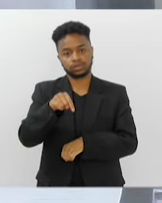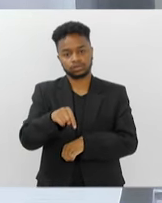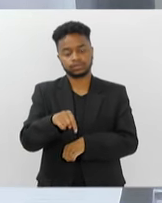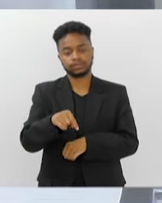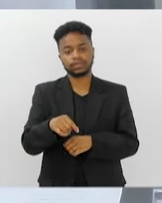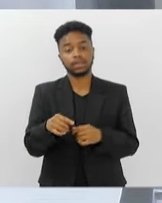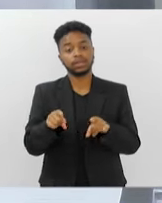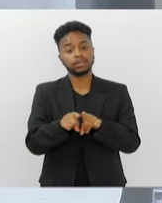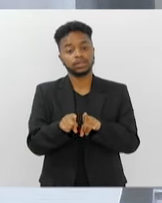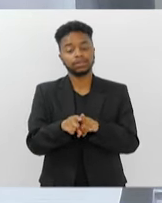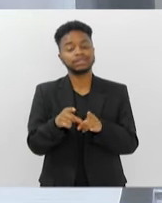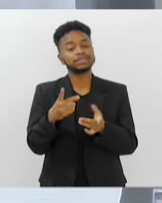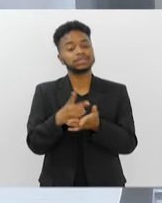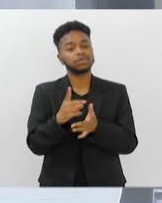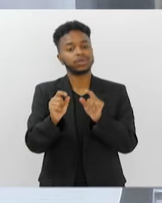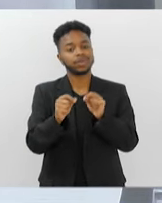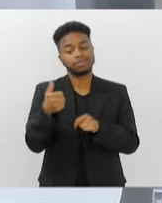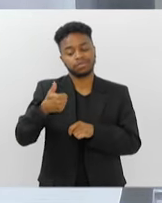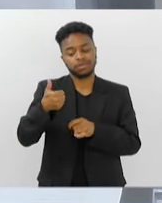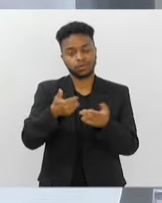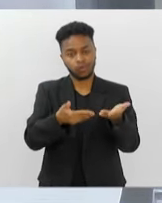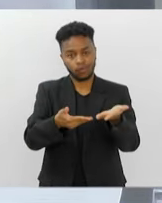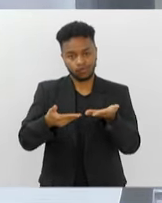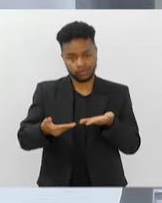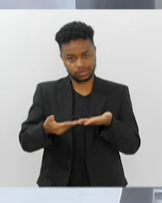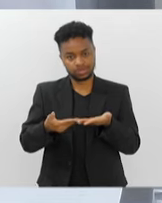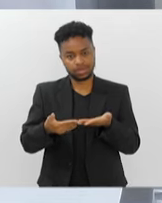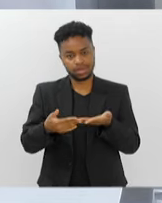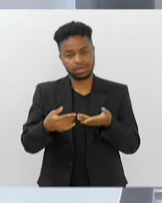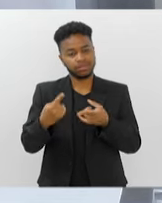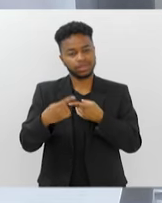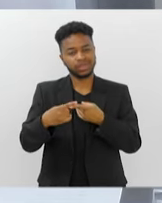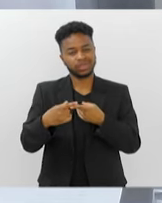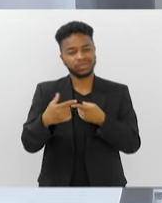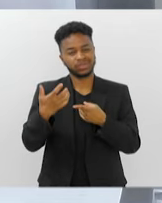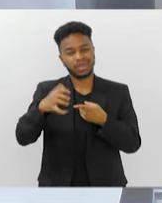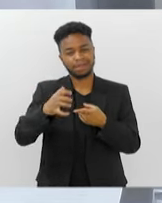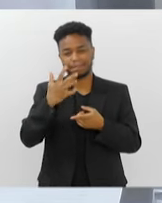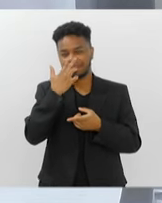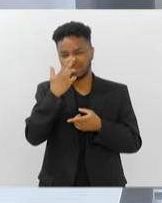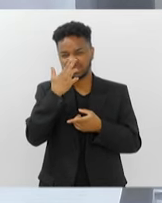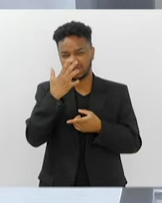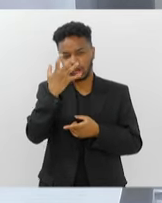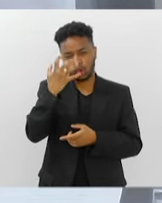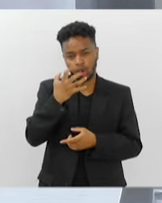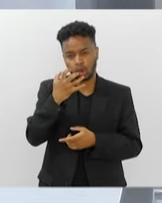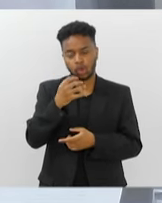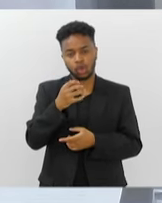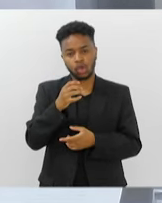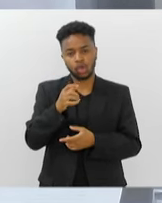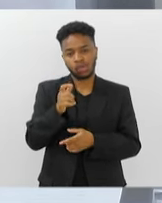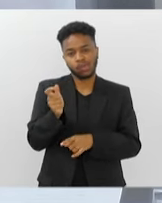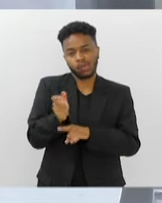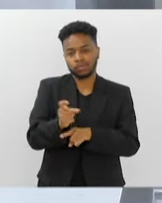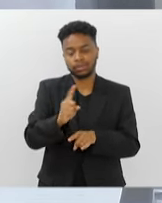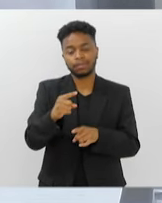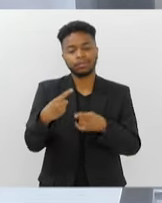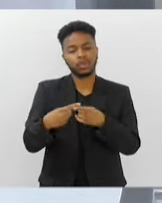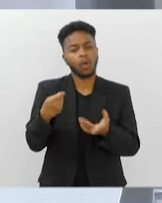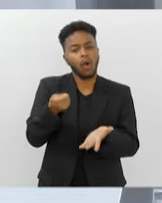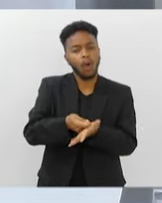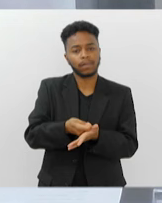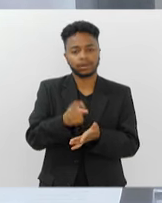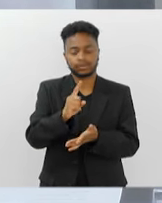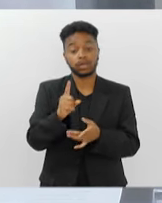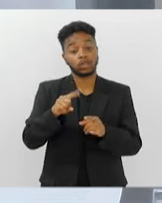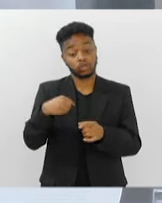o tom de convidá-los primeiramente para não parecer hostil né porque o pessoal sempre reclama Pô convocou convocou a gente